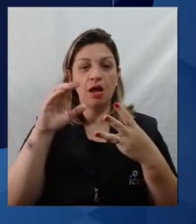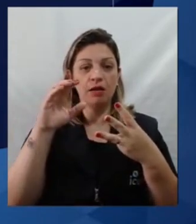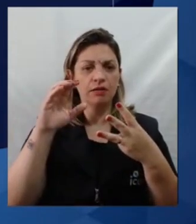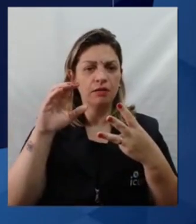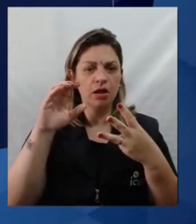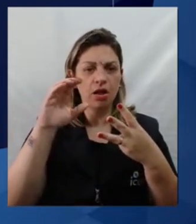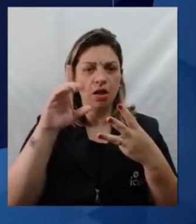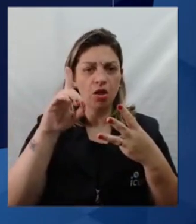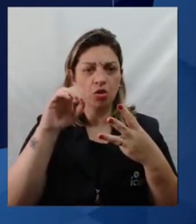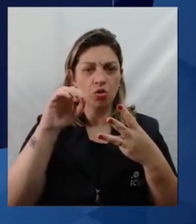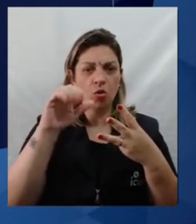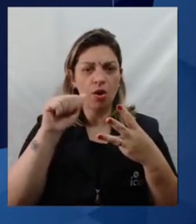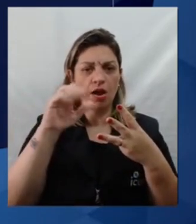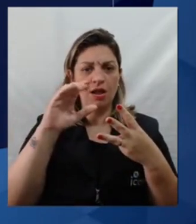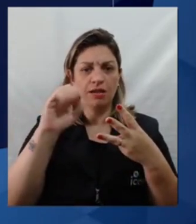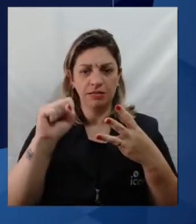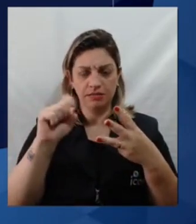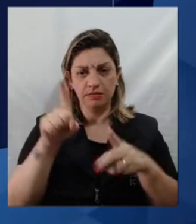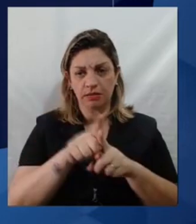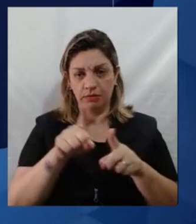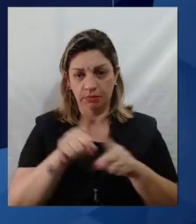rivaroxabanas.